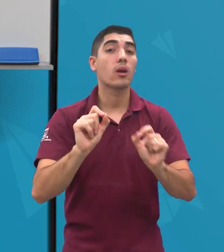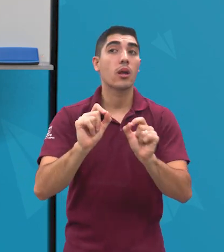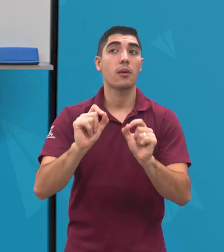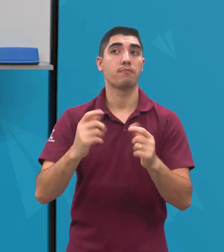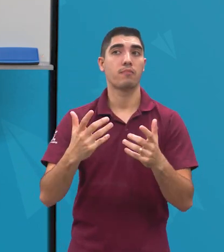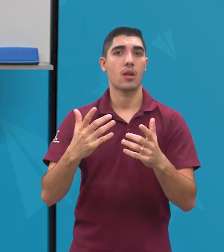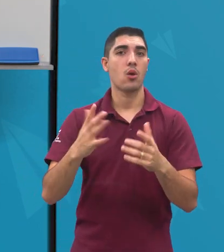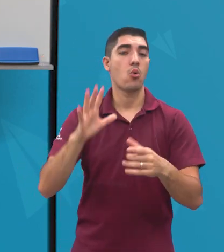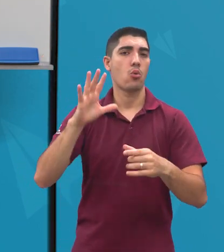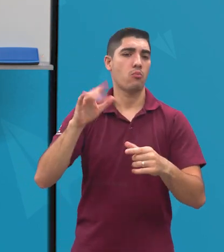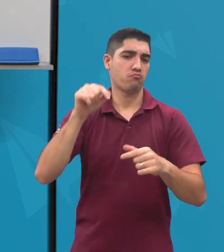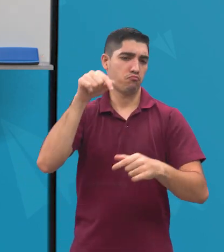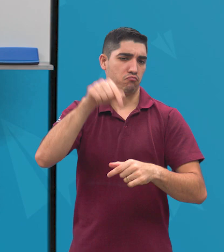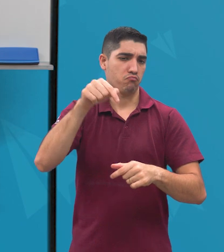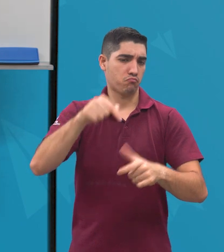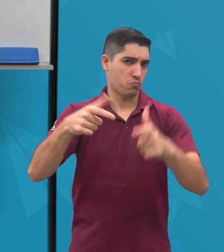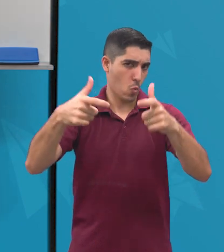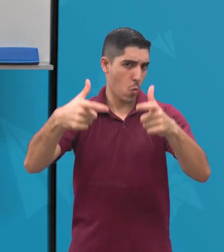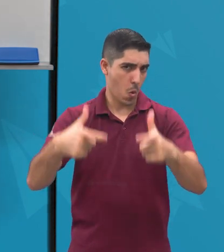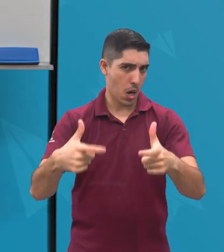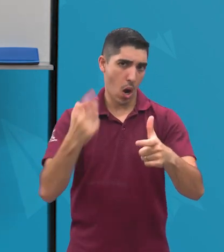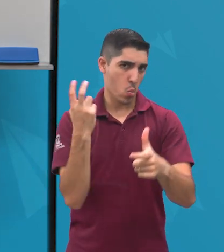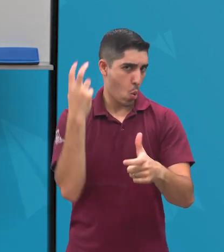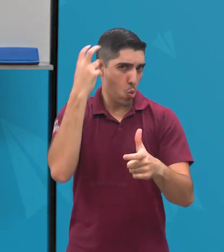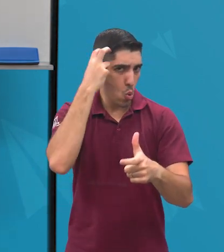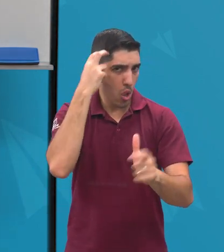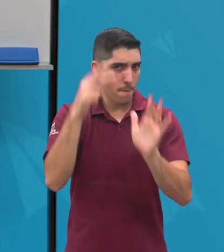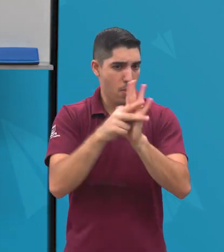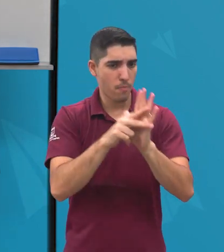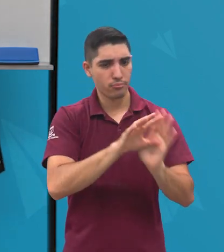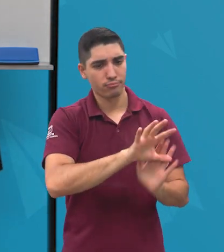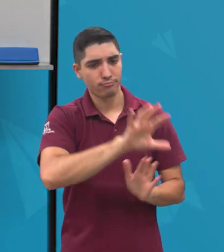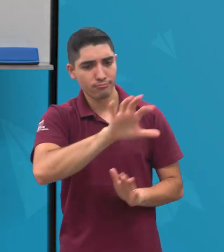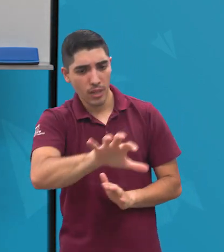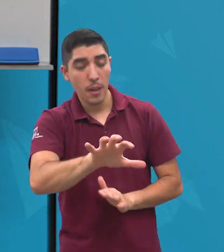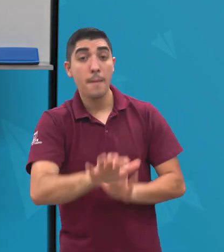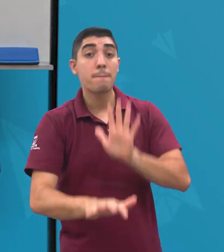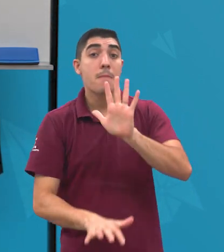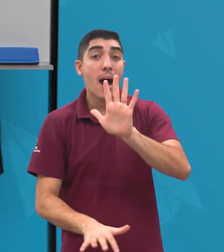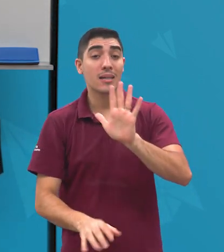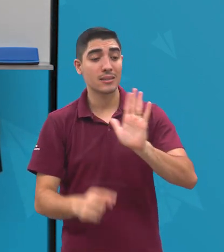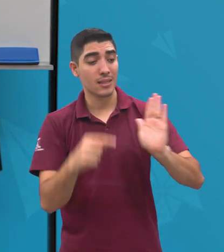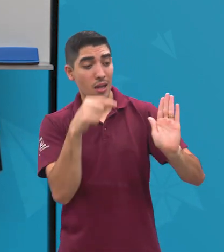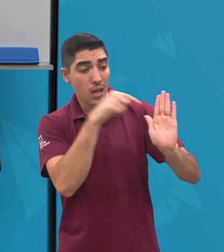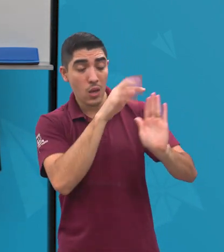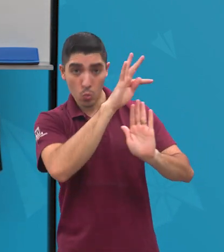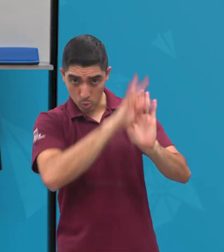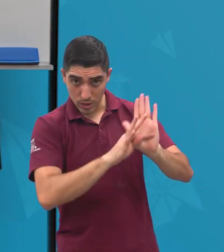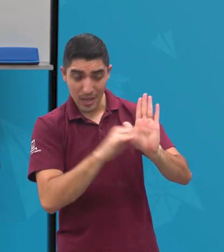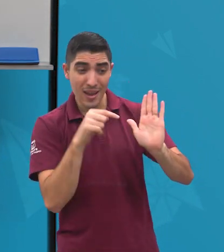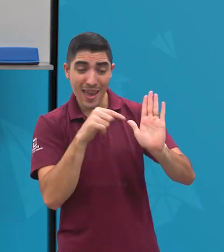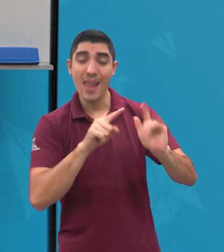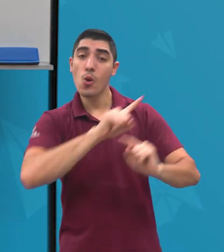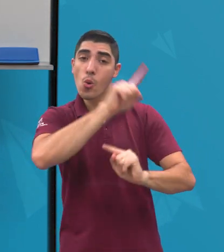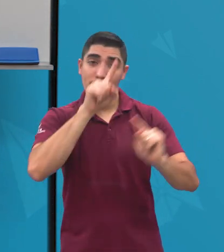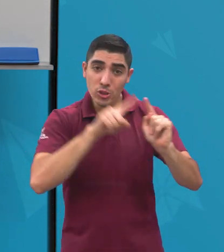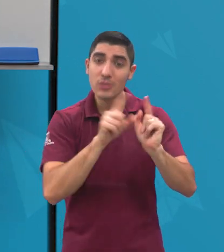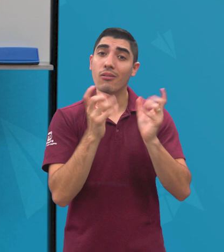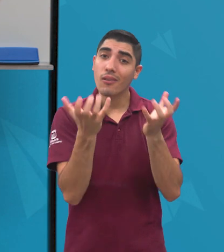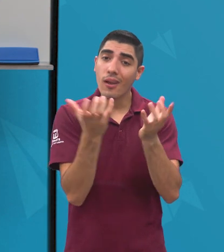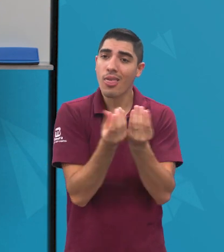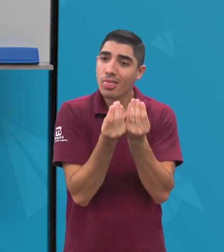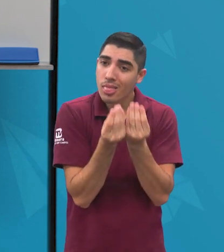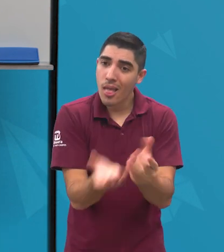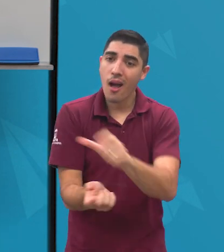dentro de uma determinada situação cultural com o objetivo de construir uma